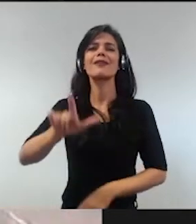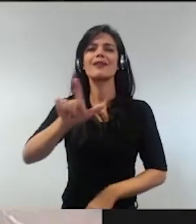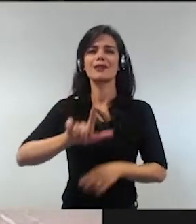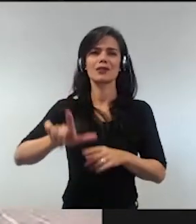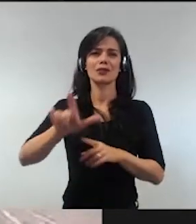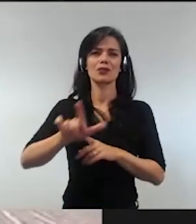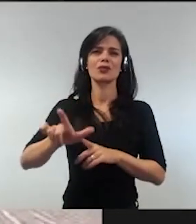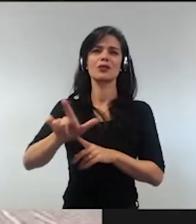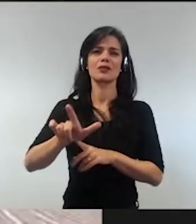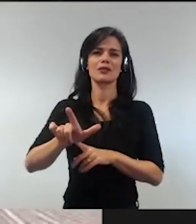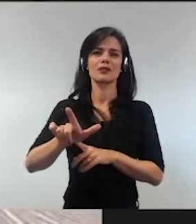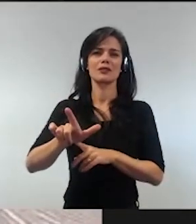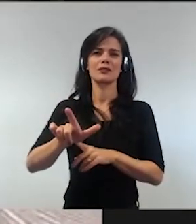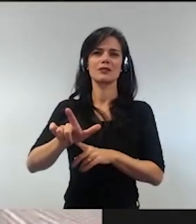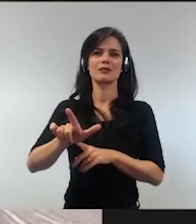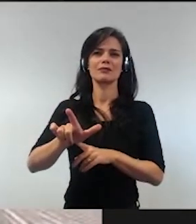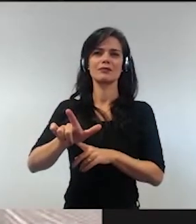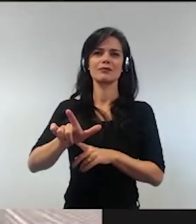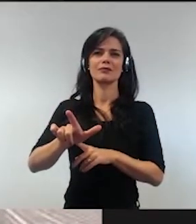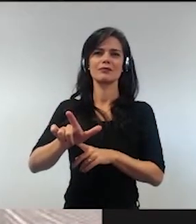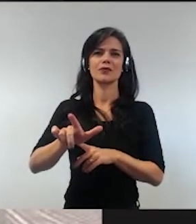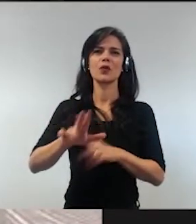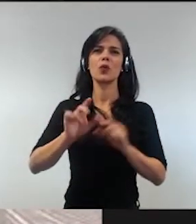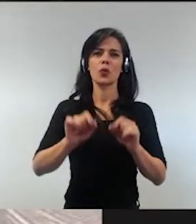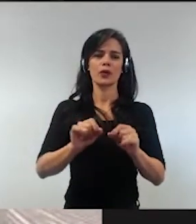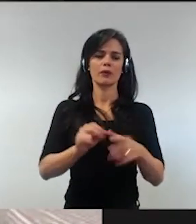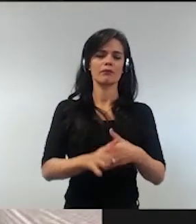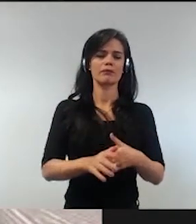tornar estranho o objeto descrito.